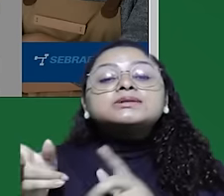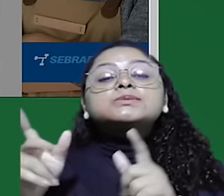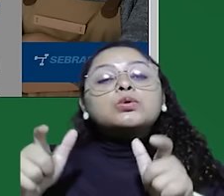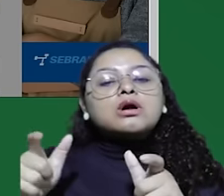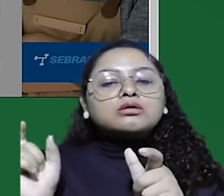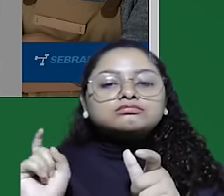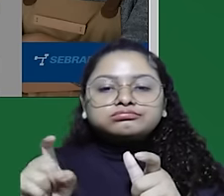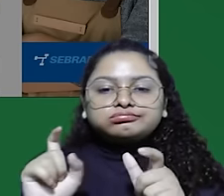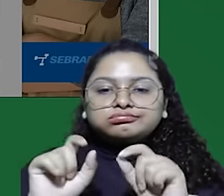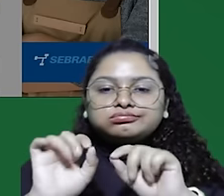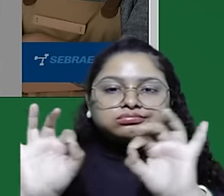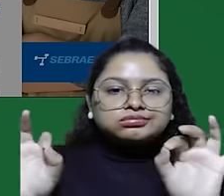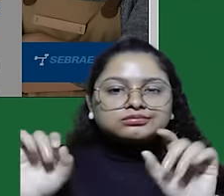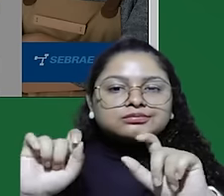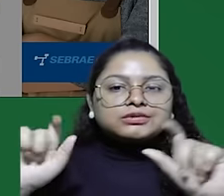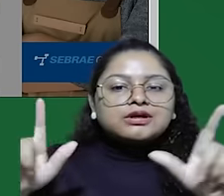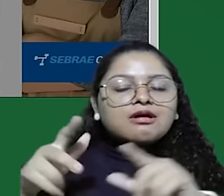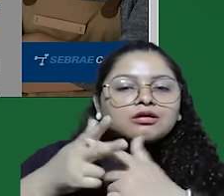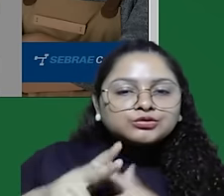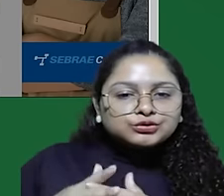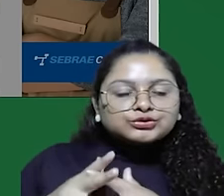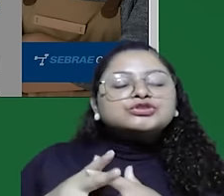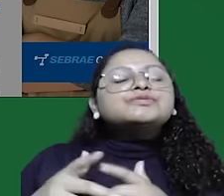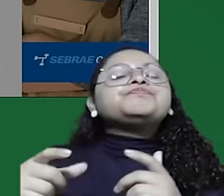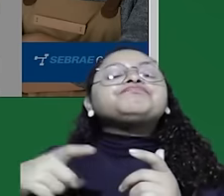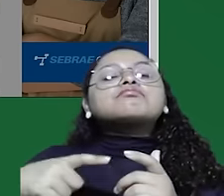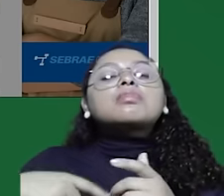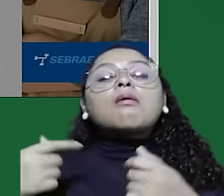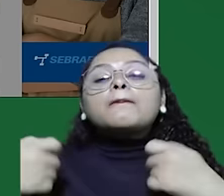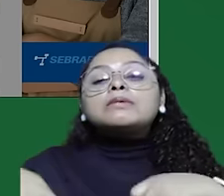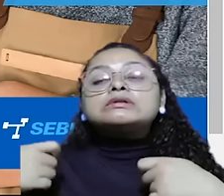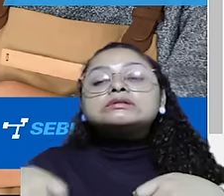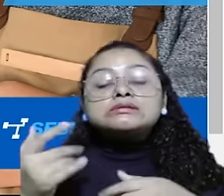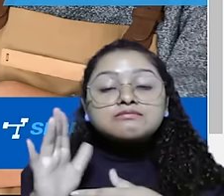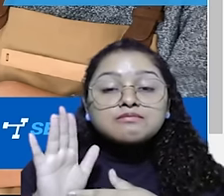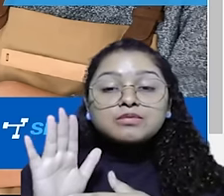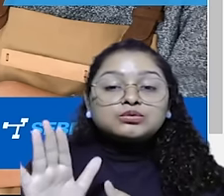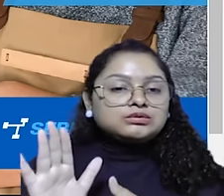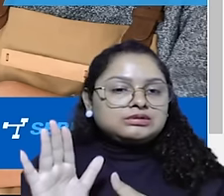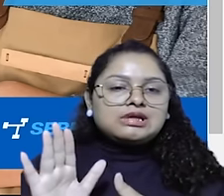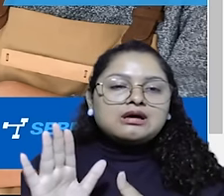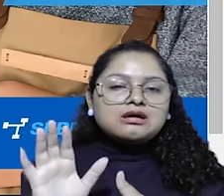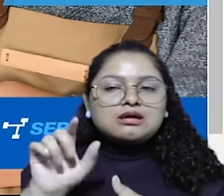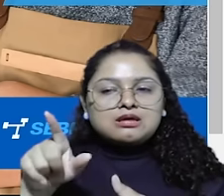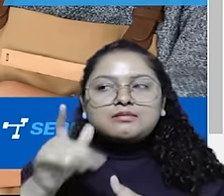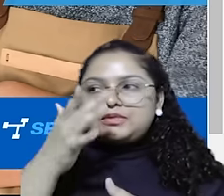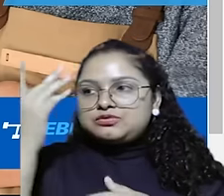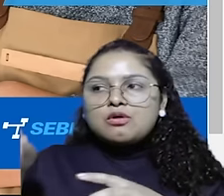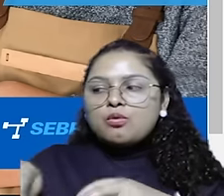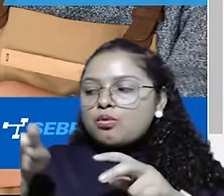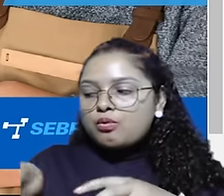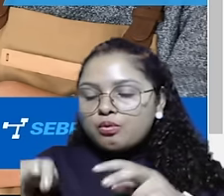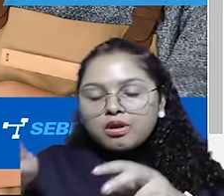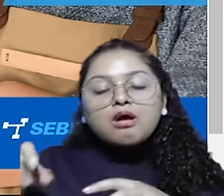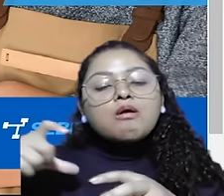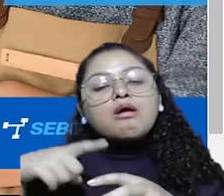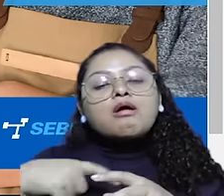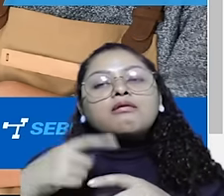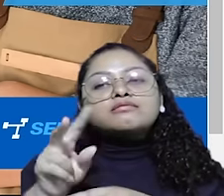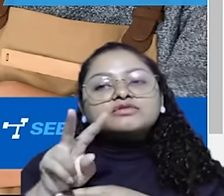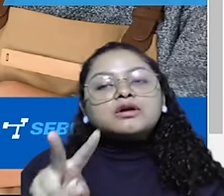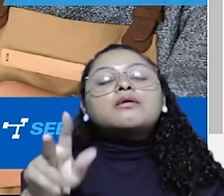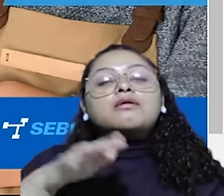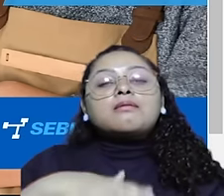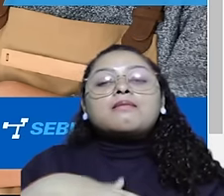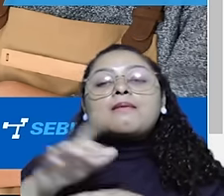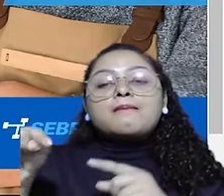clica em menu ajustes configuração fiscal a gente precisa apontar no caso do produtor rural o regime fiscal que ele se